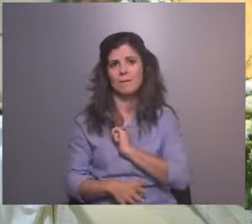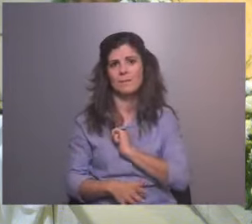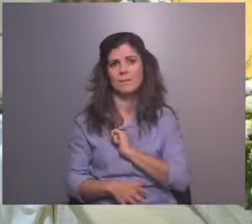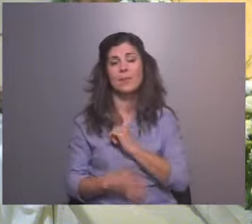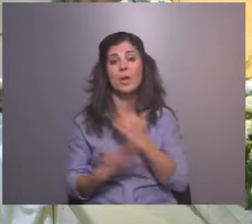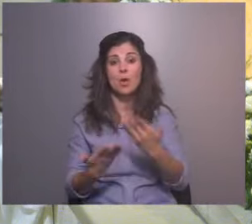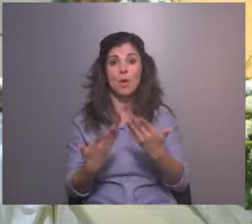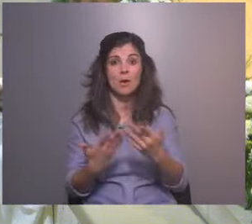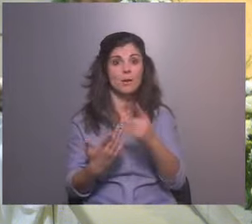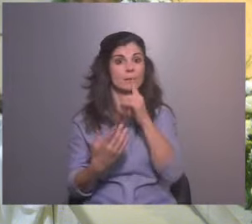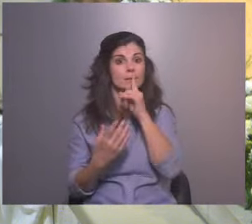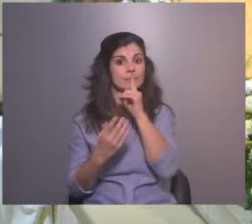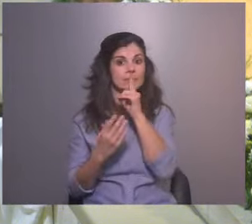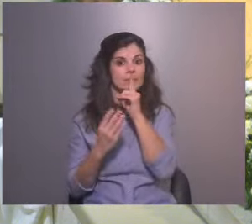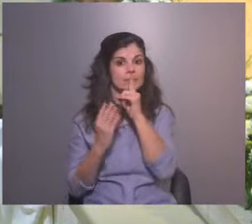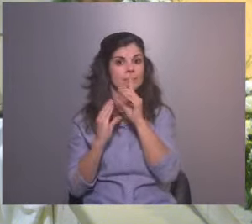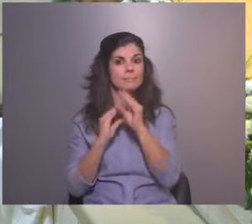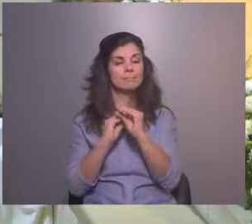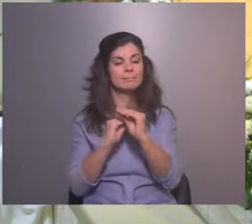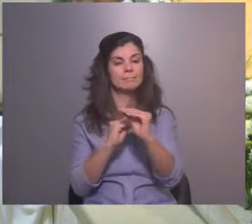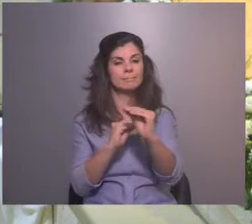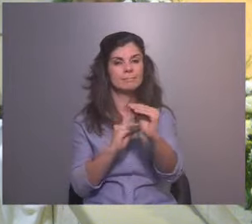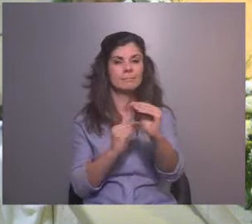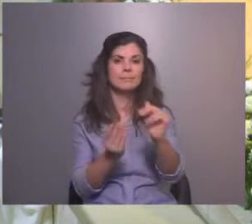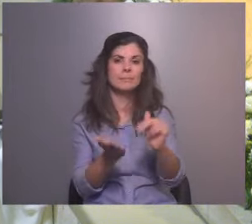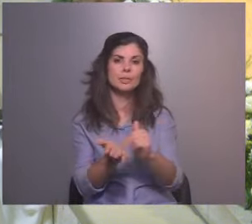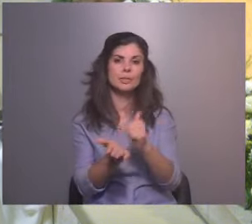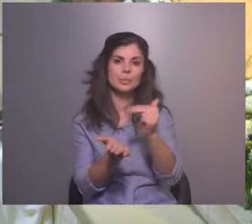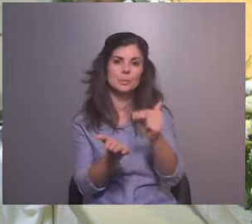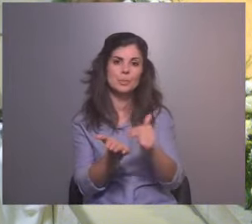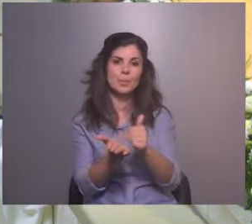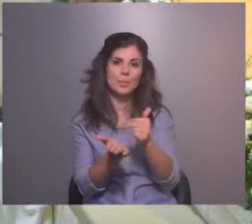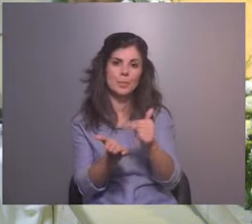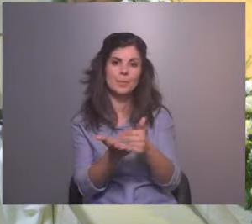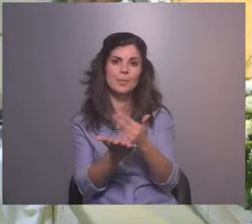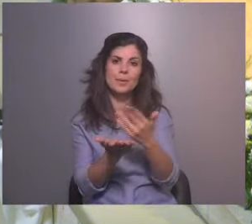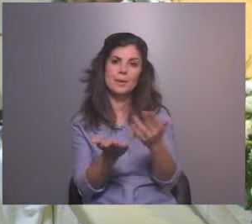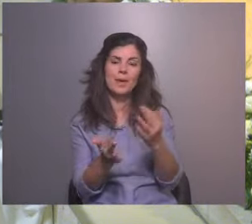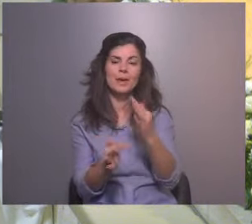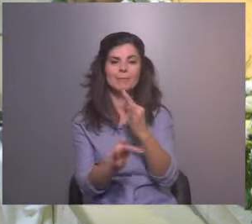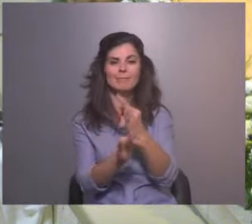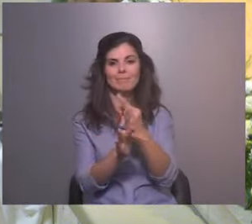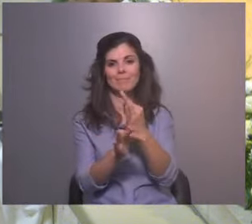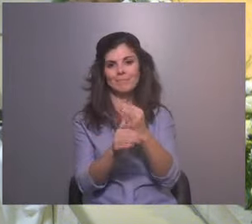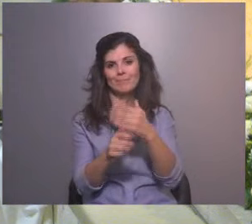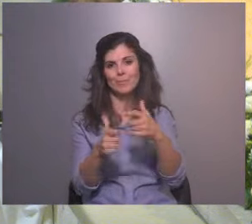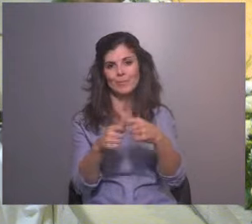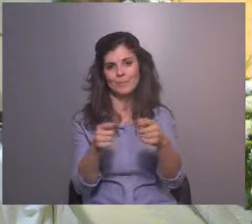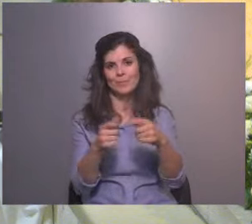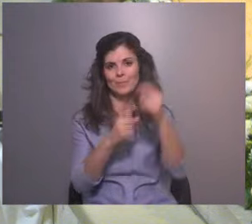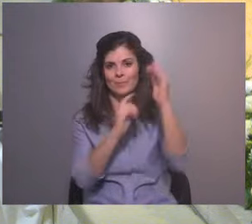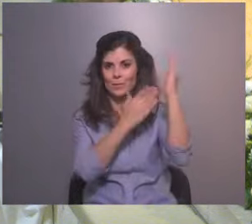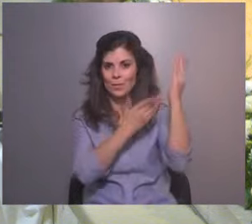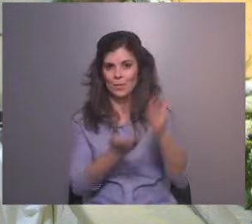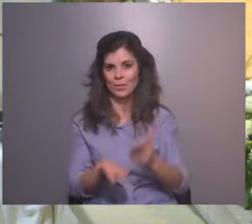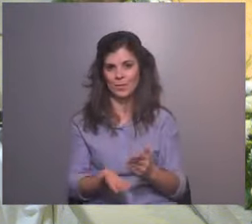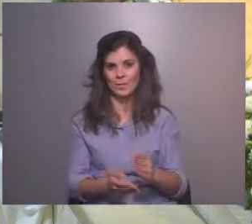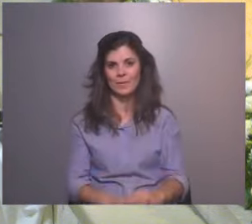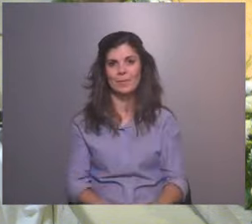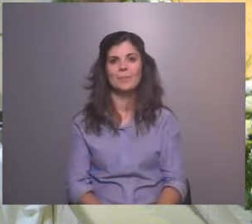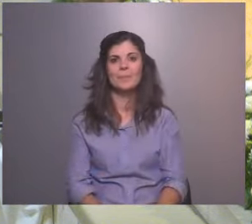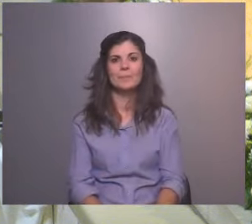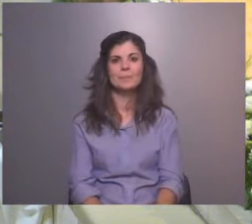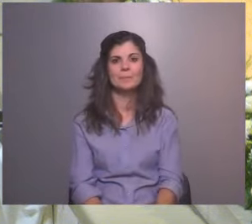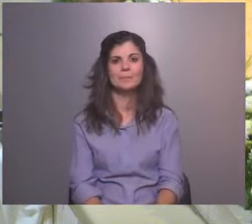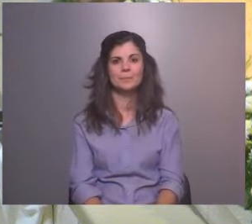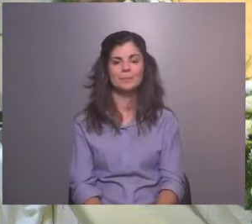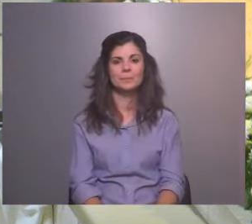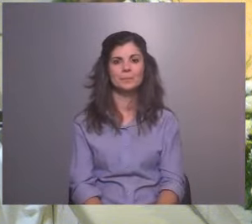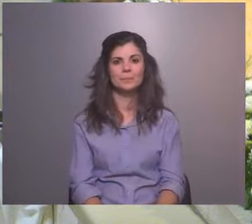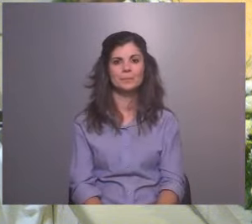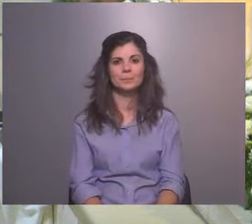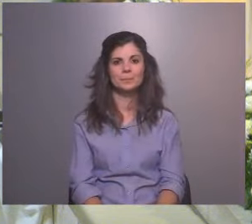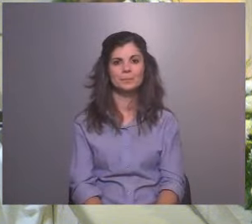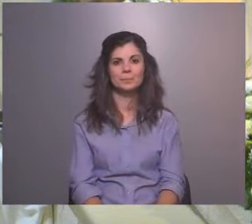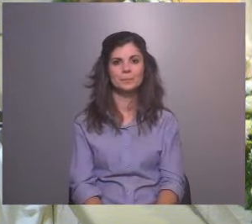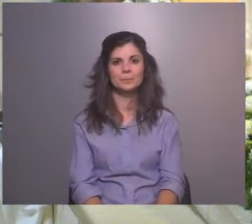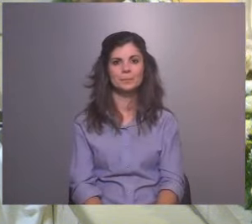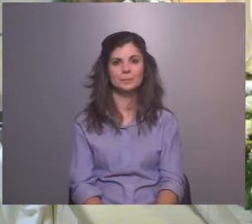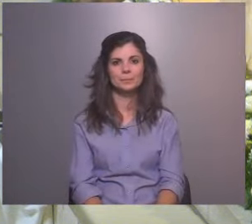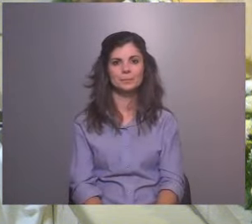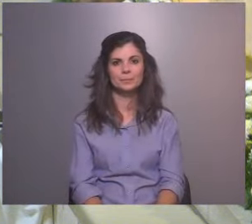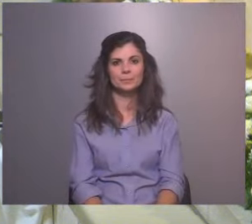Irmãos e irmãs, não deixemos de aclamar o Senhor neste dia, esta hora, aqui neste